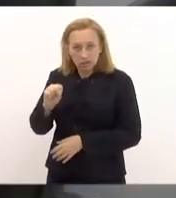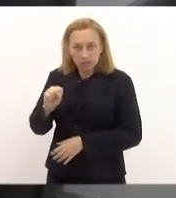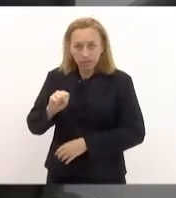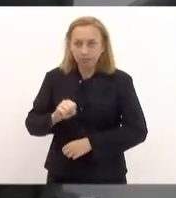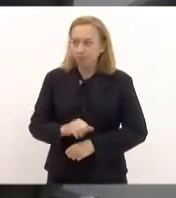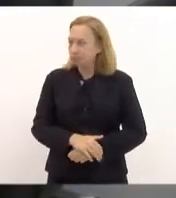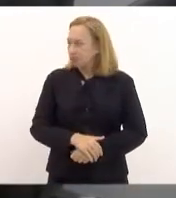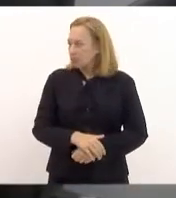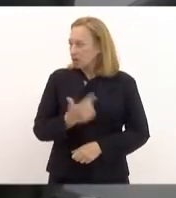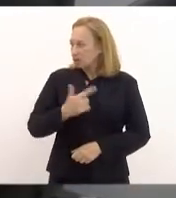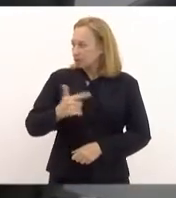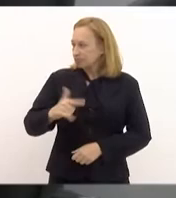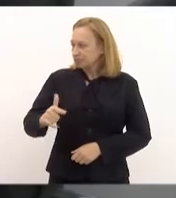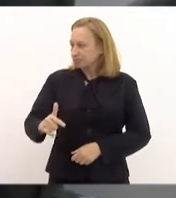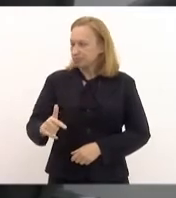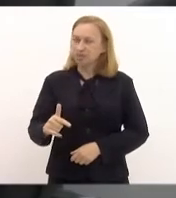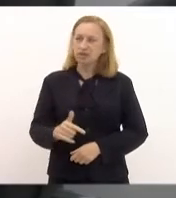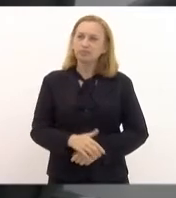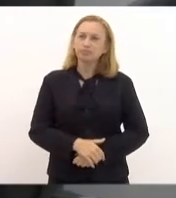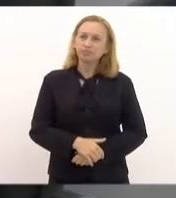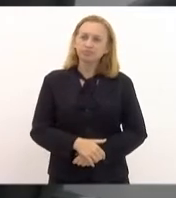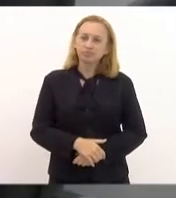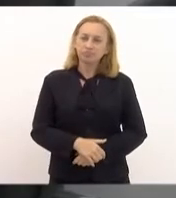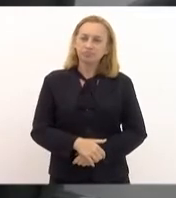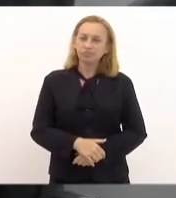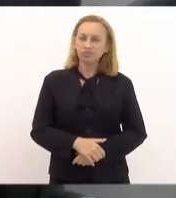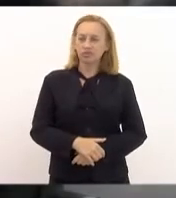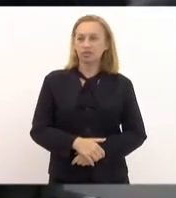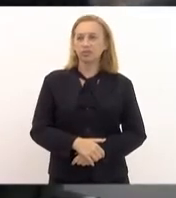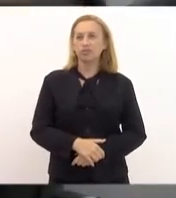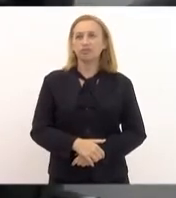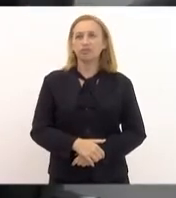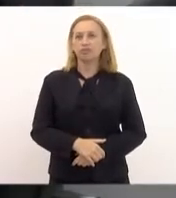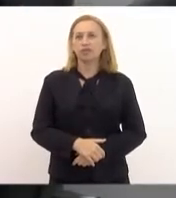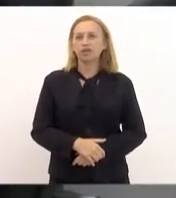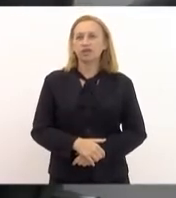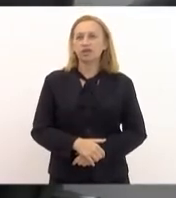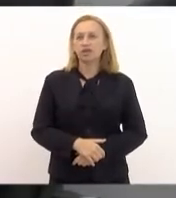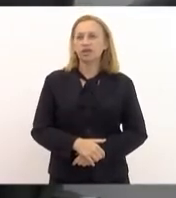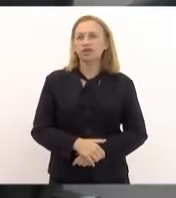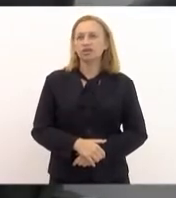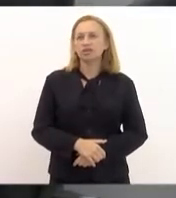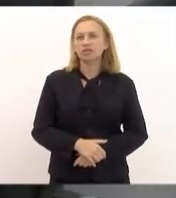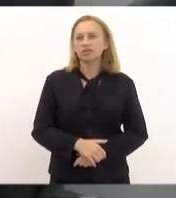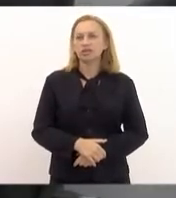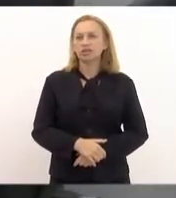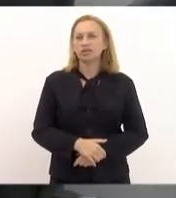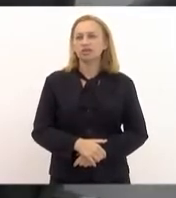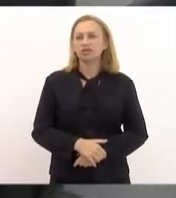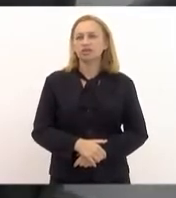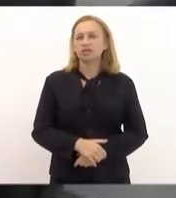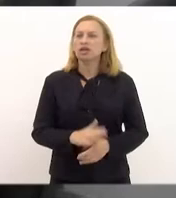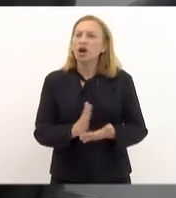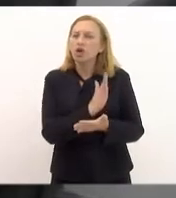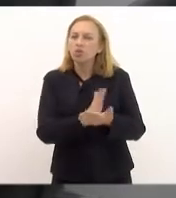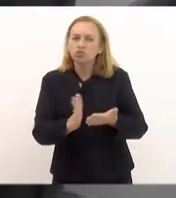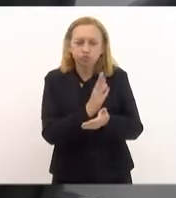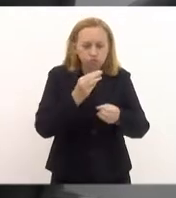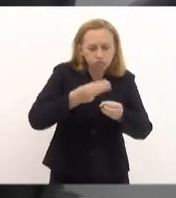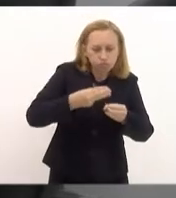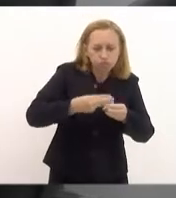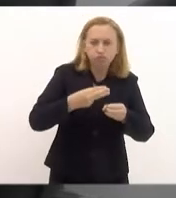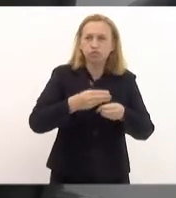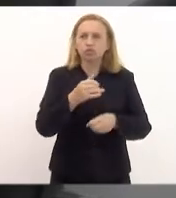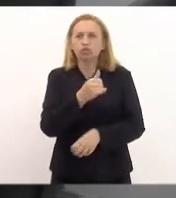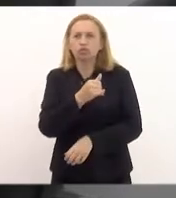intensamente, inclusive itinerando pelo Estado. O próprio conselheiro Vicente Loureiro fez debates conosco em alguns municípios do Estado, Luiz Paulo, Eliomar,